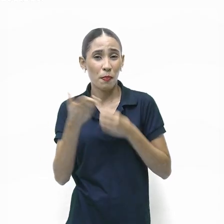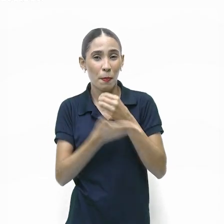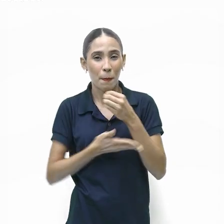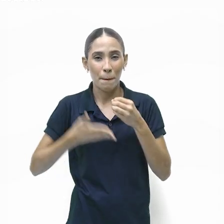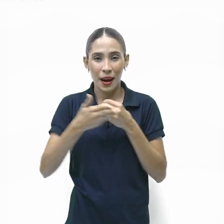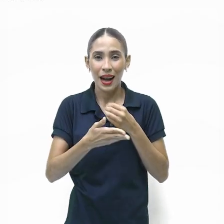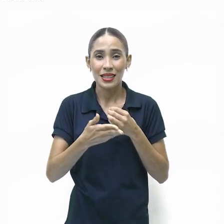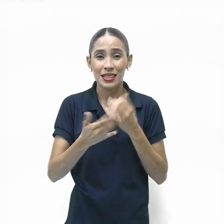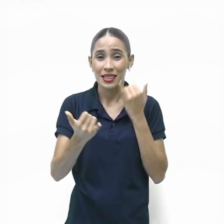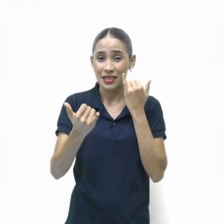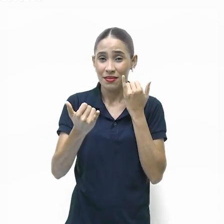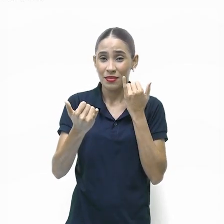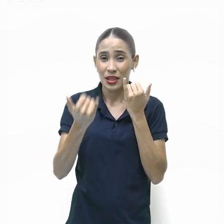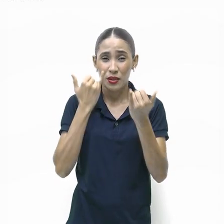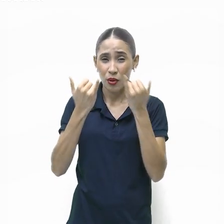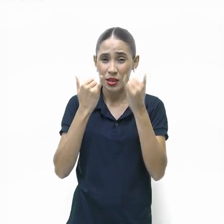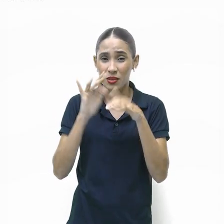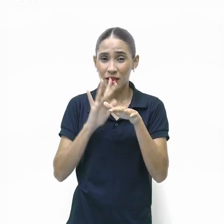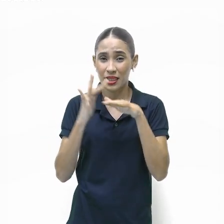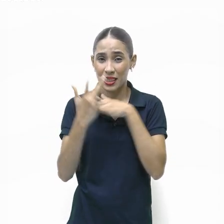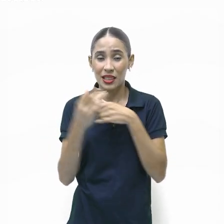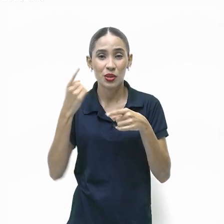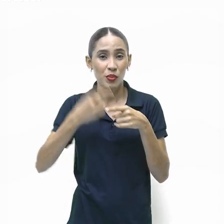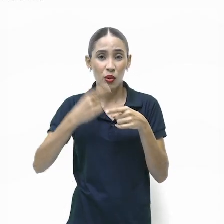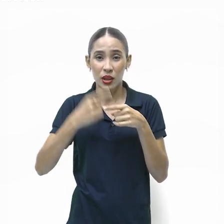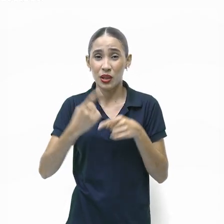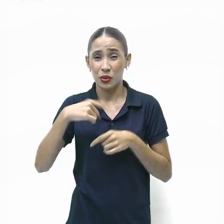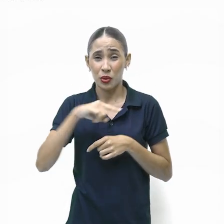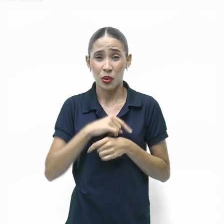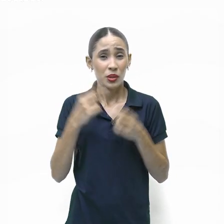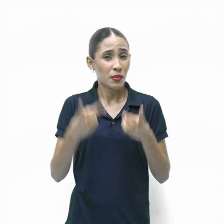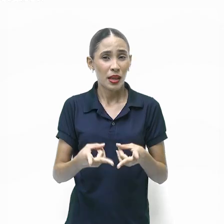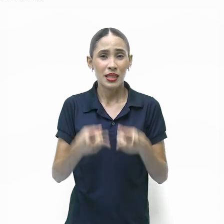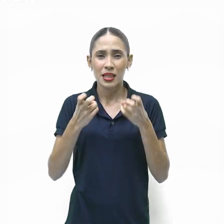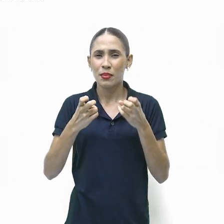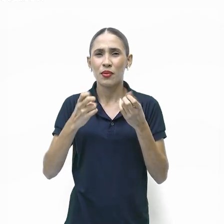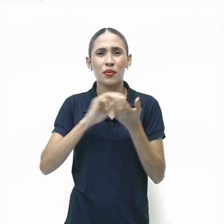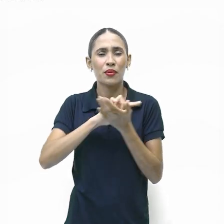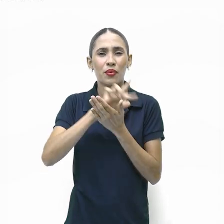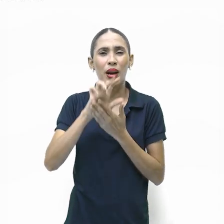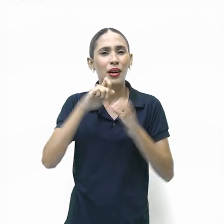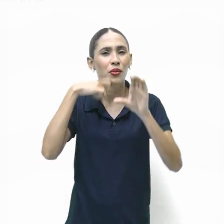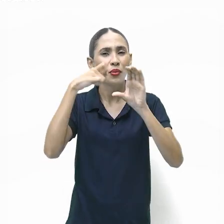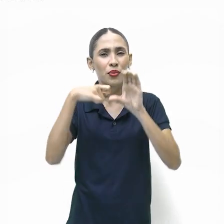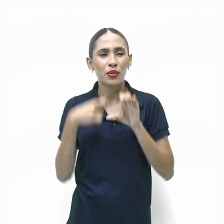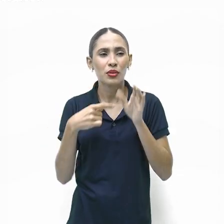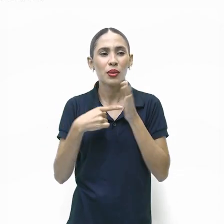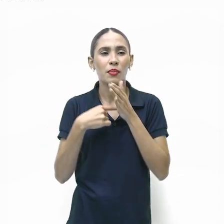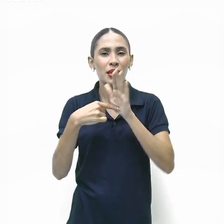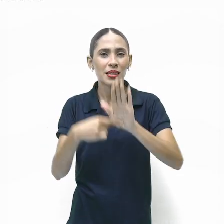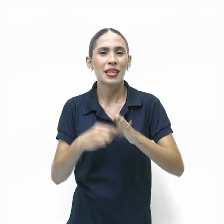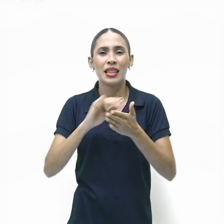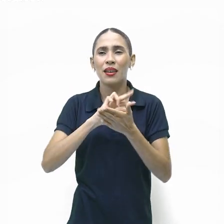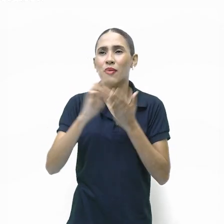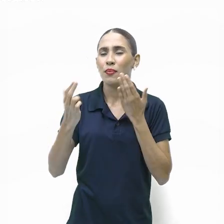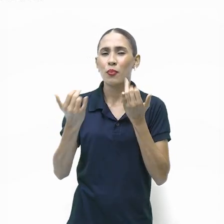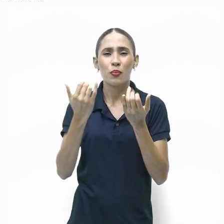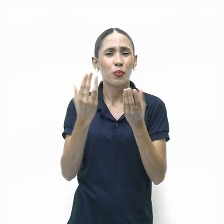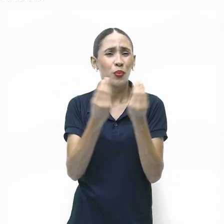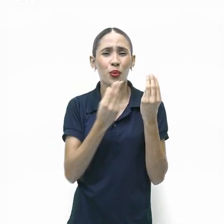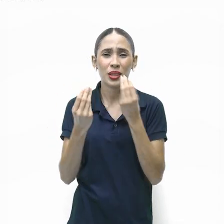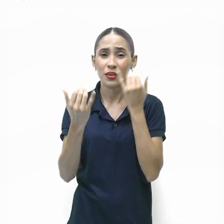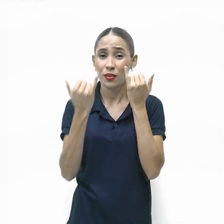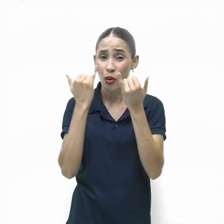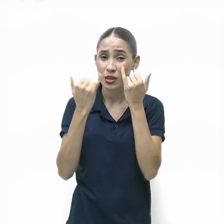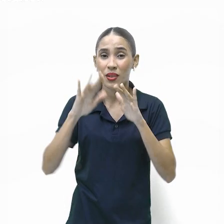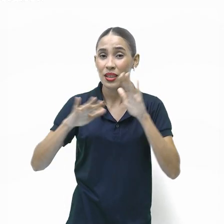Esse fator aqui é bem interessante, porque na internet a gente observa vários vídeos, né, que apresentam ali diversas informações. Às